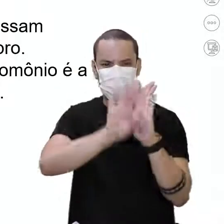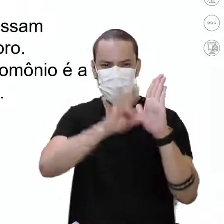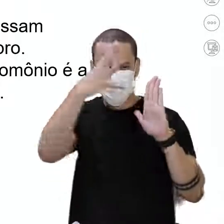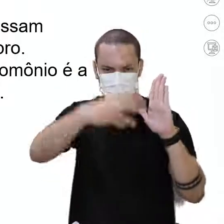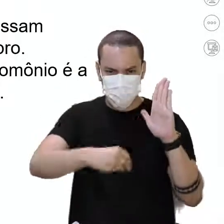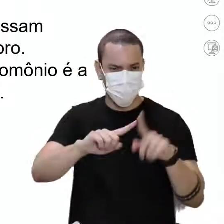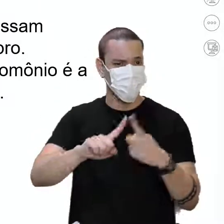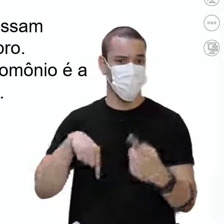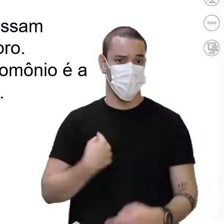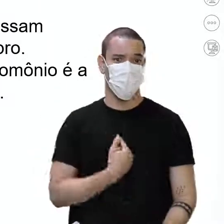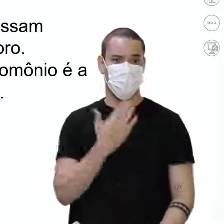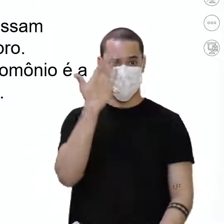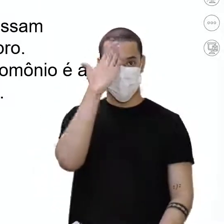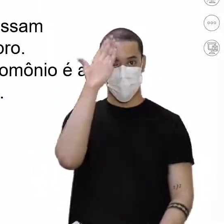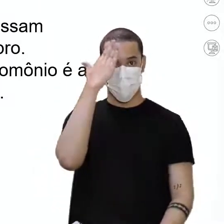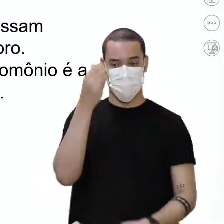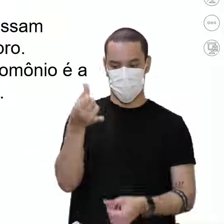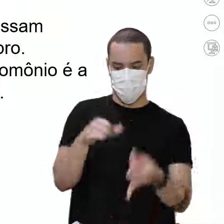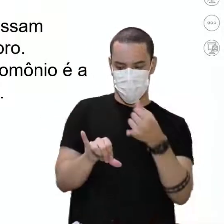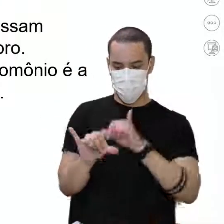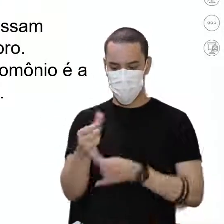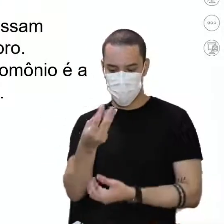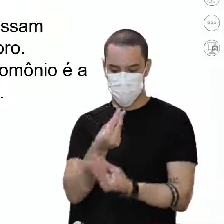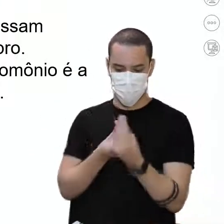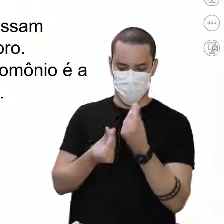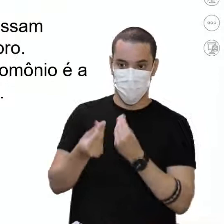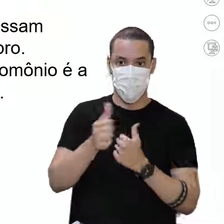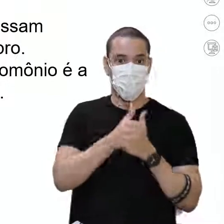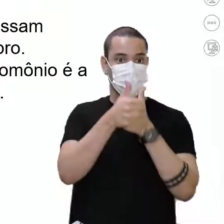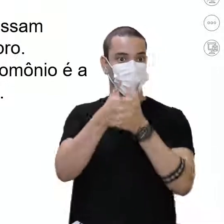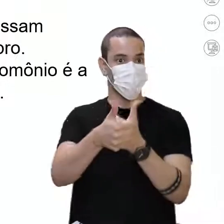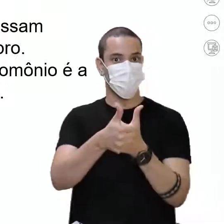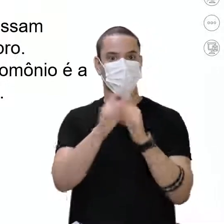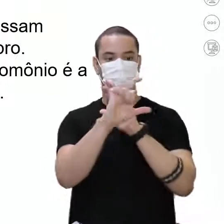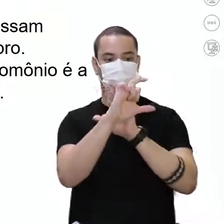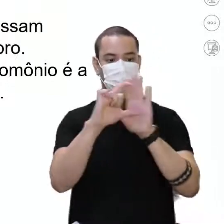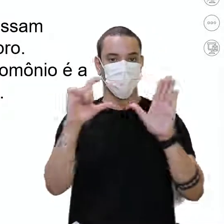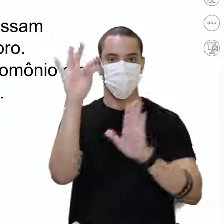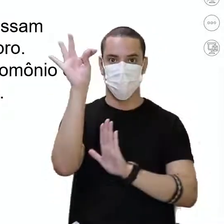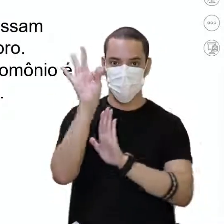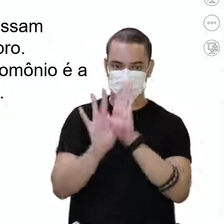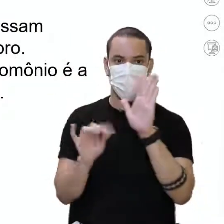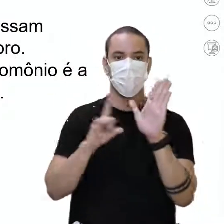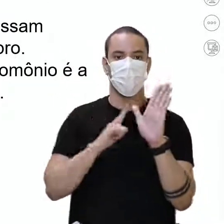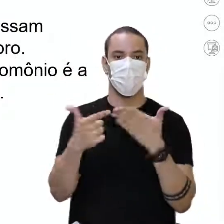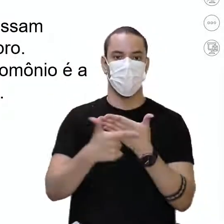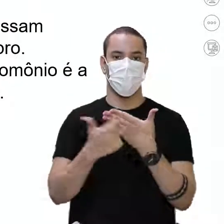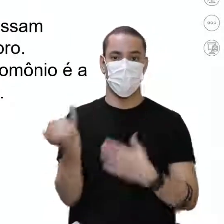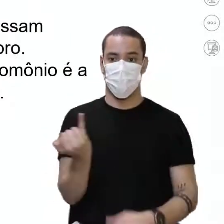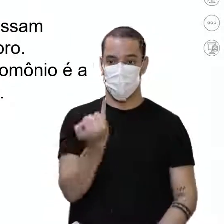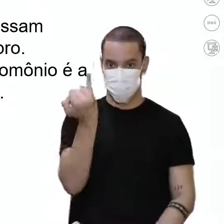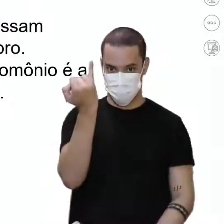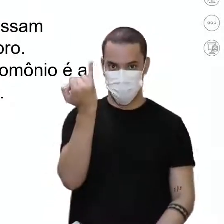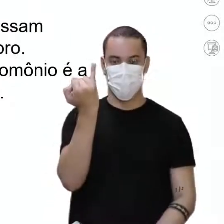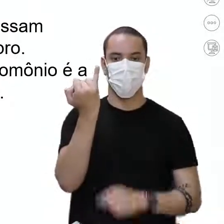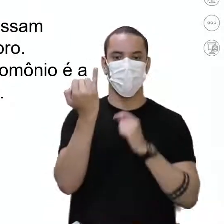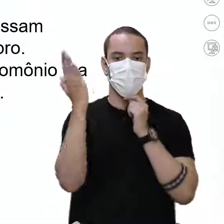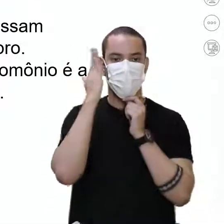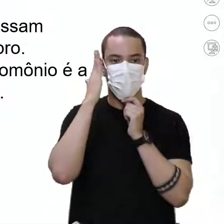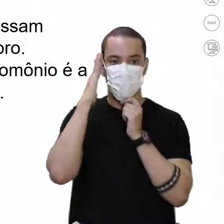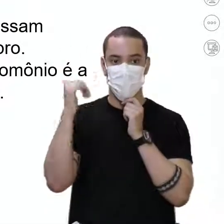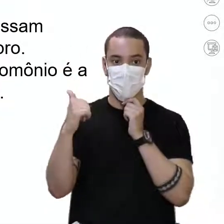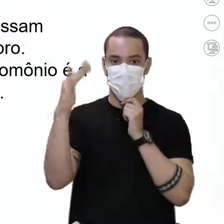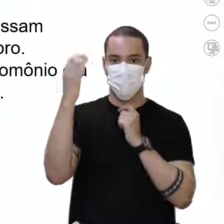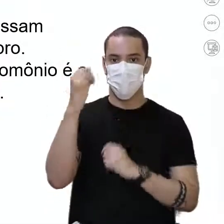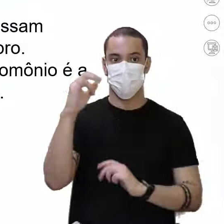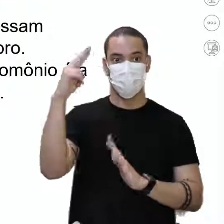olha aqui, a gente sabe que a química, que a chemistry, de acordo com aquela parte que nós lemos, ela tem sim um papel importante. Vamos saber muito mais se